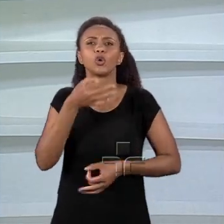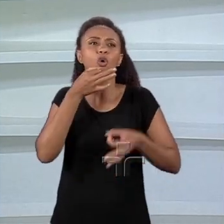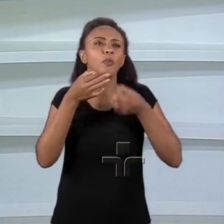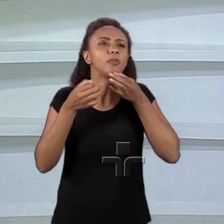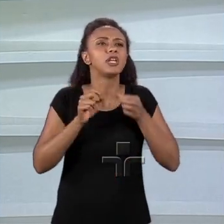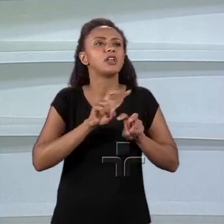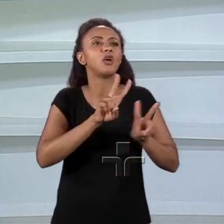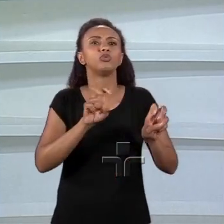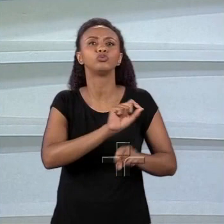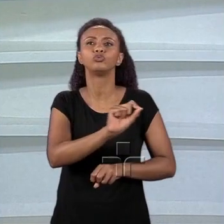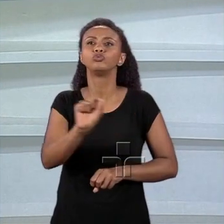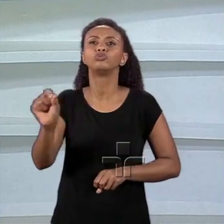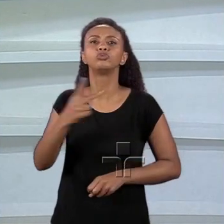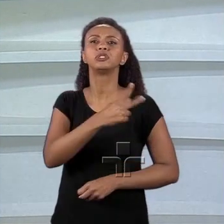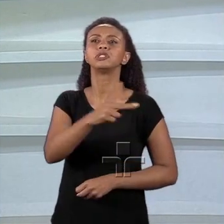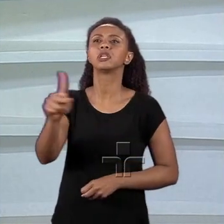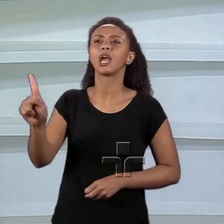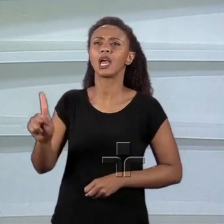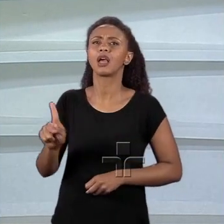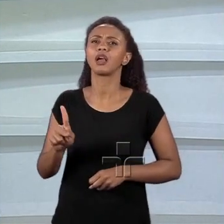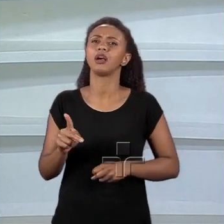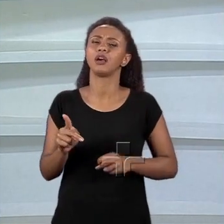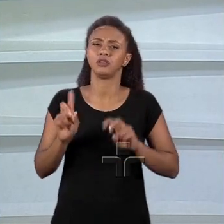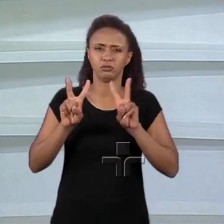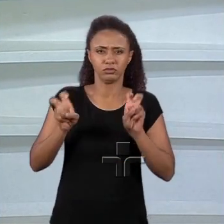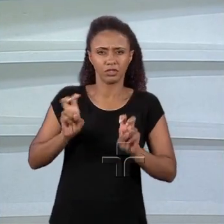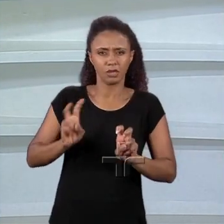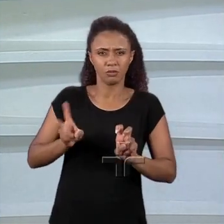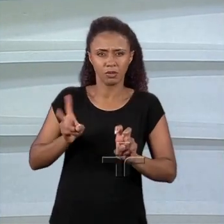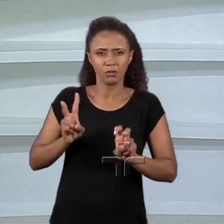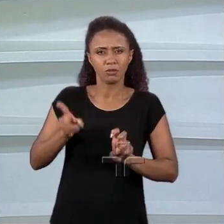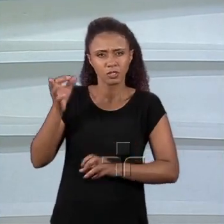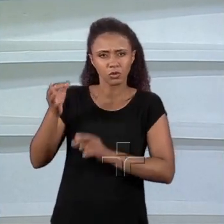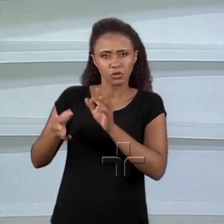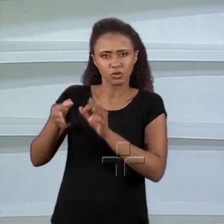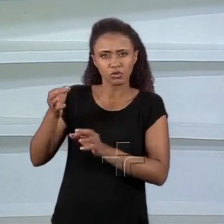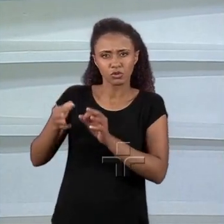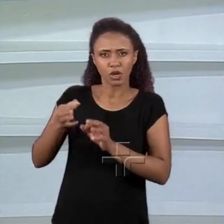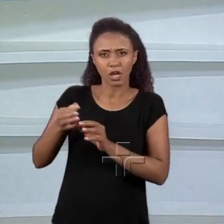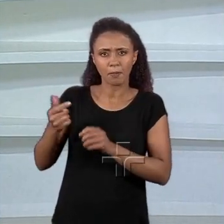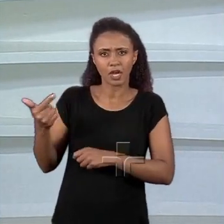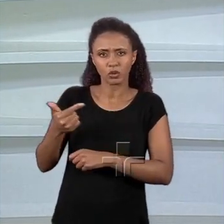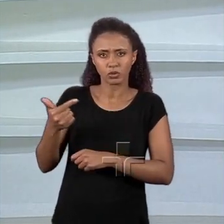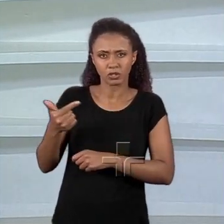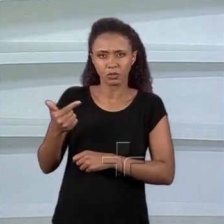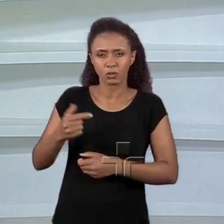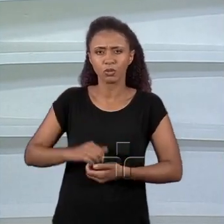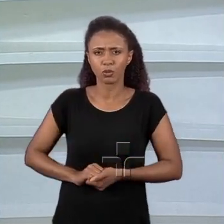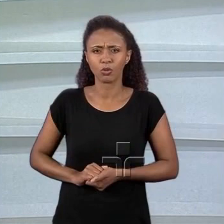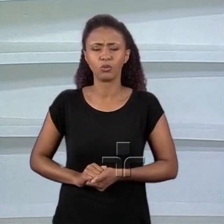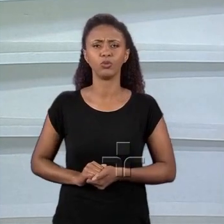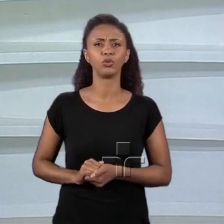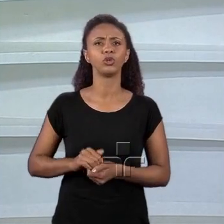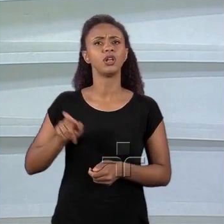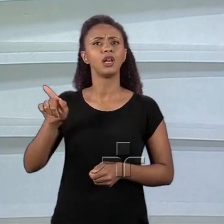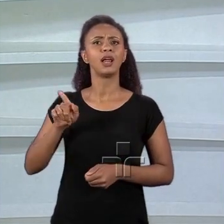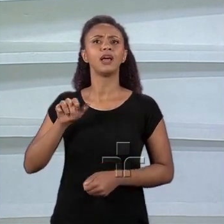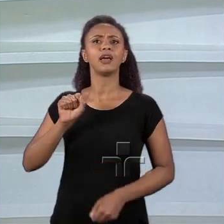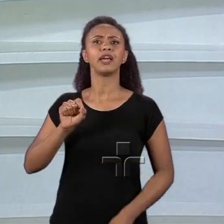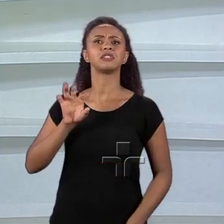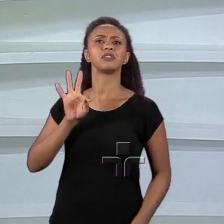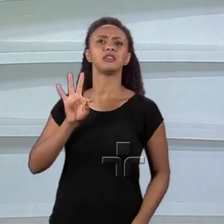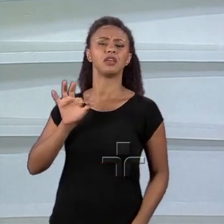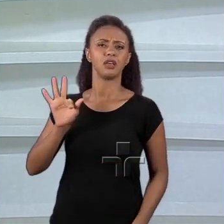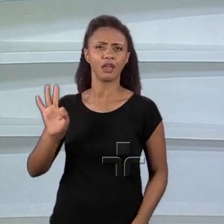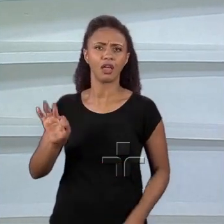o posicionamento de vocês em relação a esse tema e qual é a expectativa que vocês têm em relação ao Supremo Tribunal Federal em como tratar